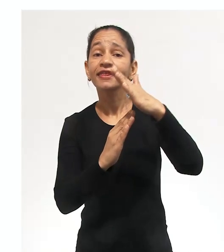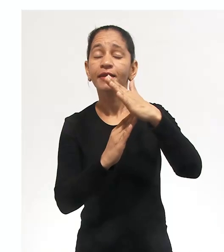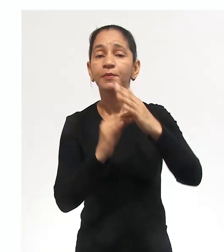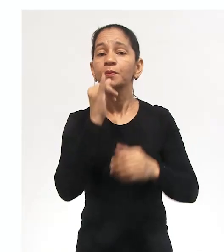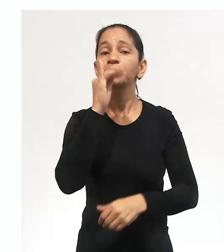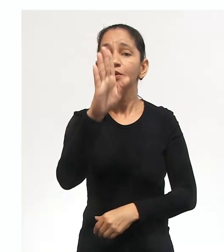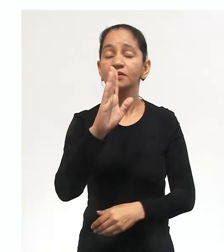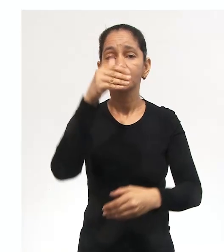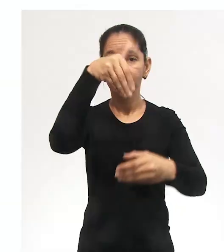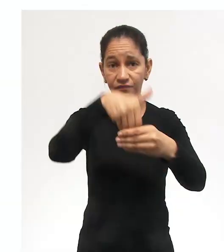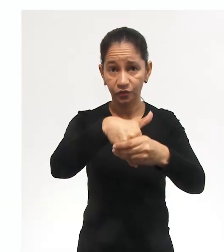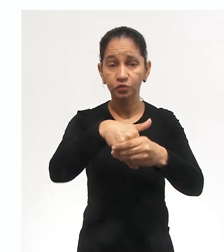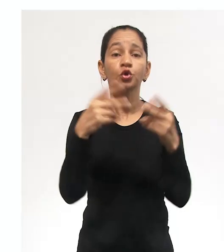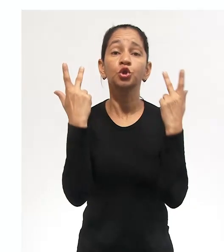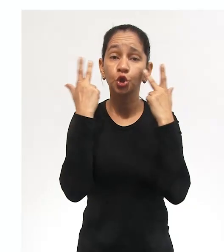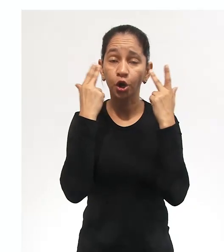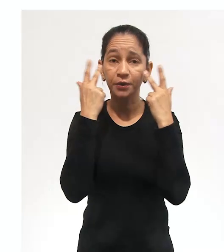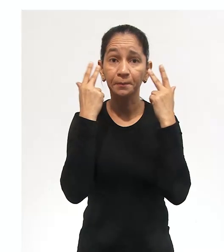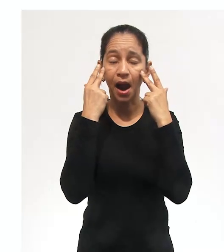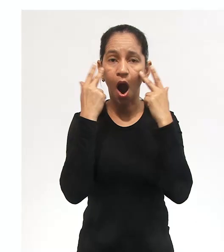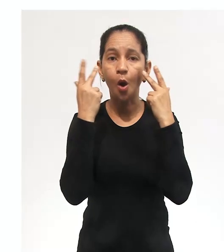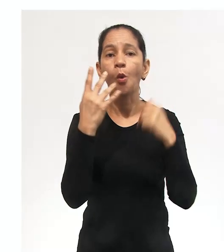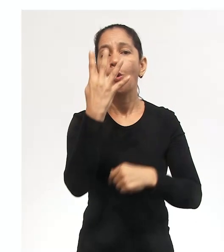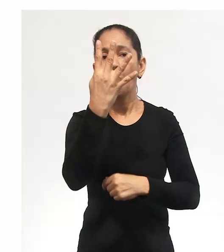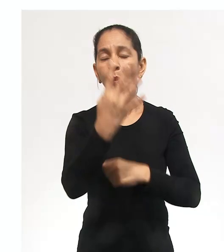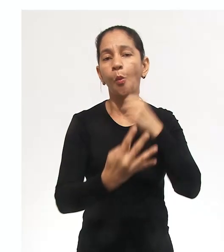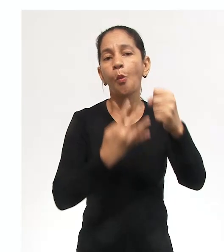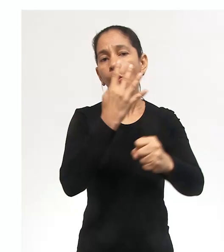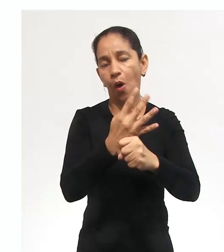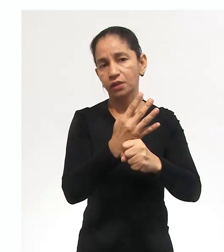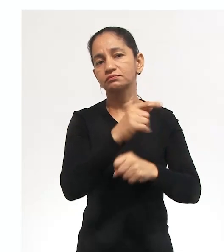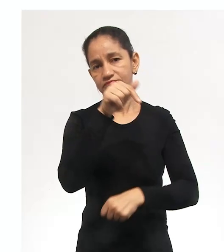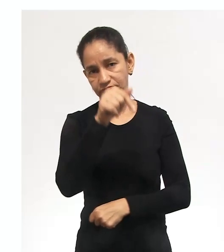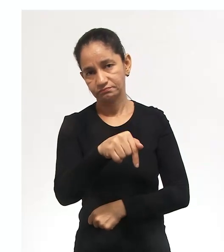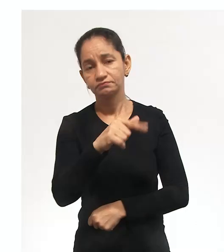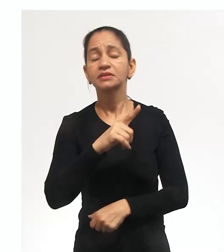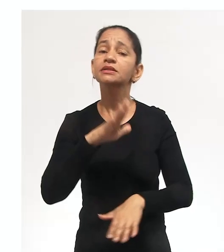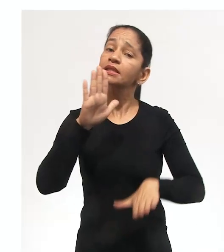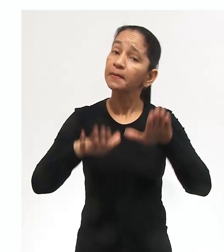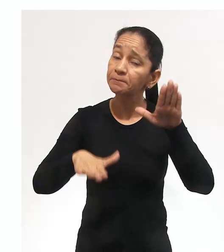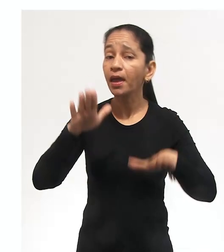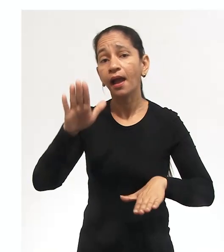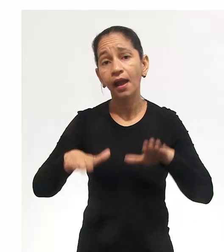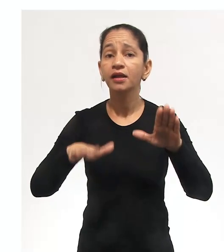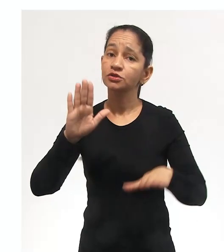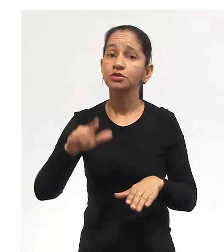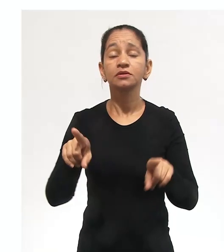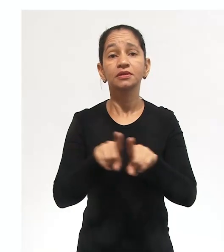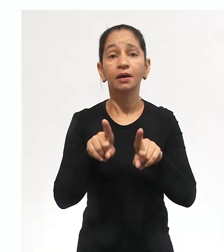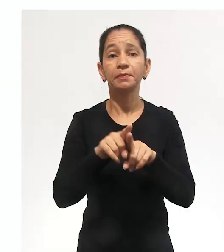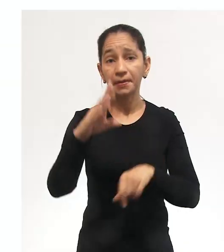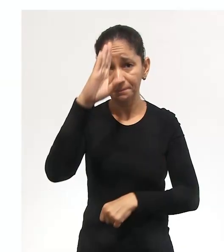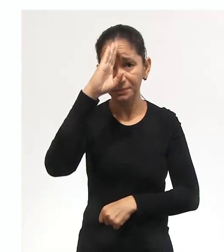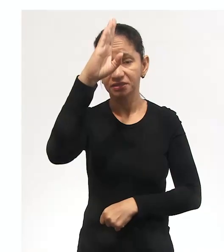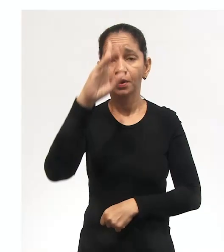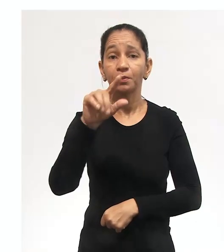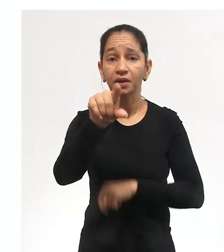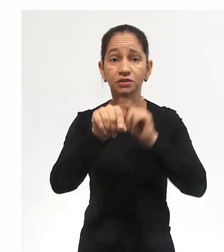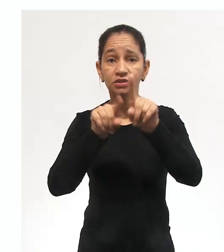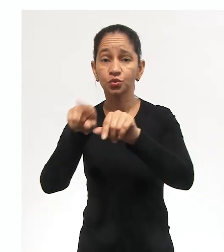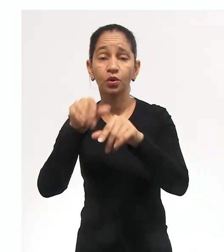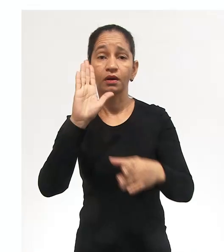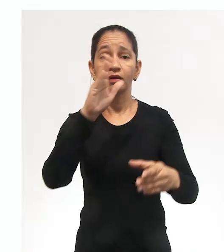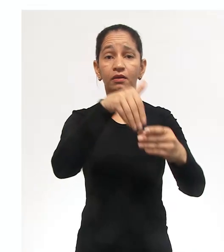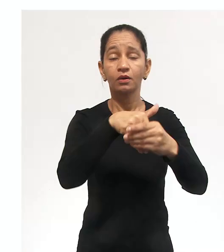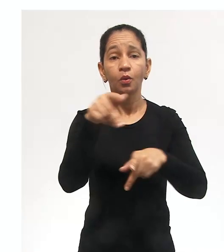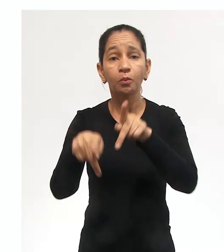mandato eletivo, né? Geralmente aqui, né, no nosso caso aqui é 4 anos, né? E dependendo do mandato, né? Eletividade também, né? Ou seja, a pessoa é eleita pelo